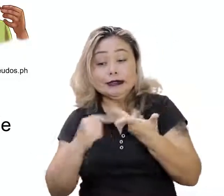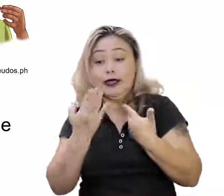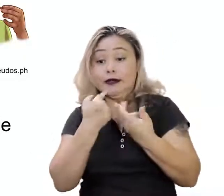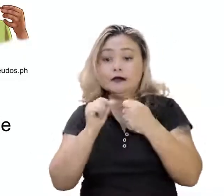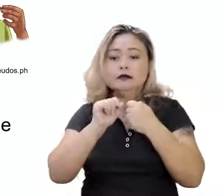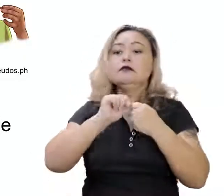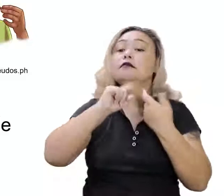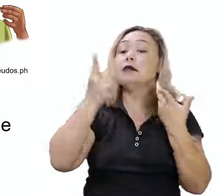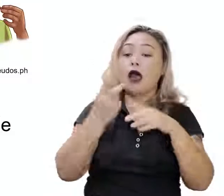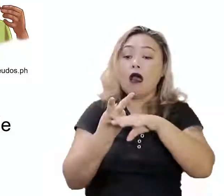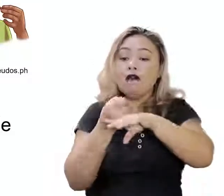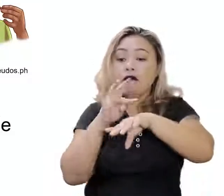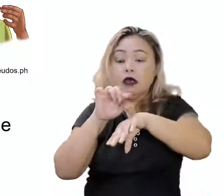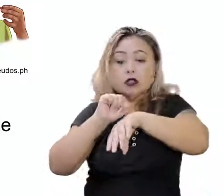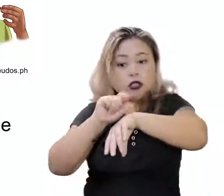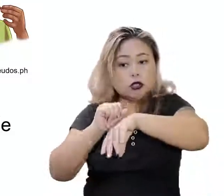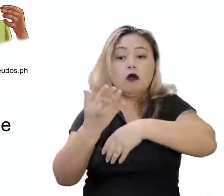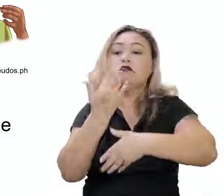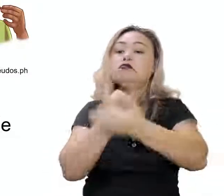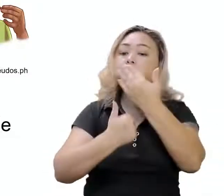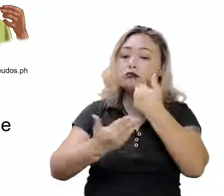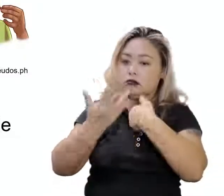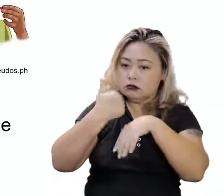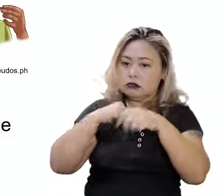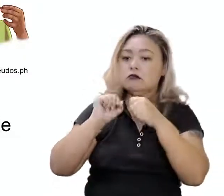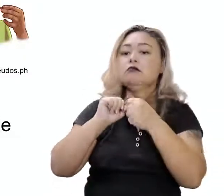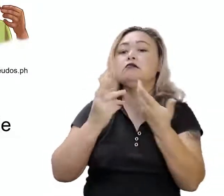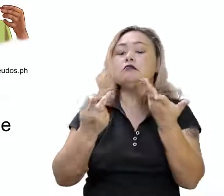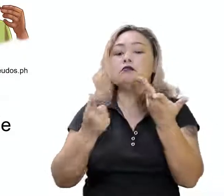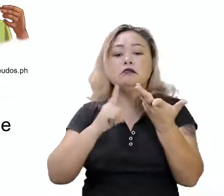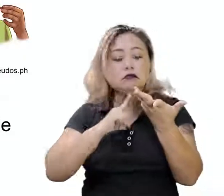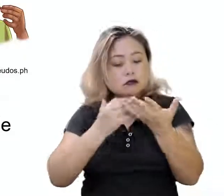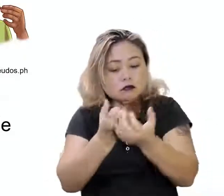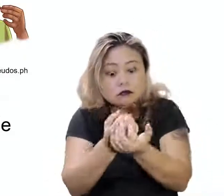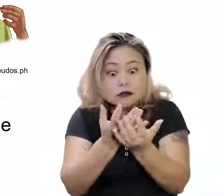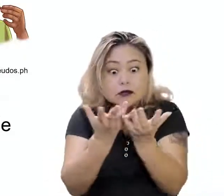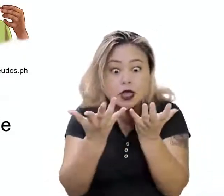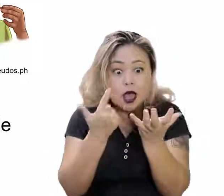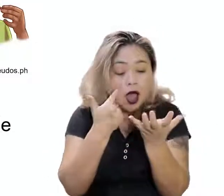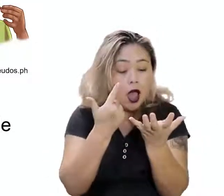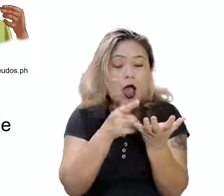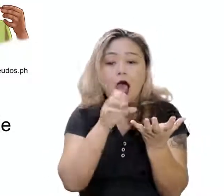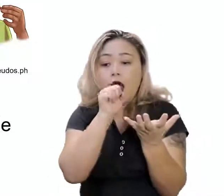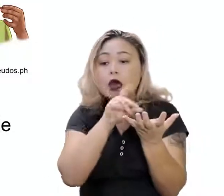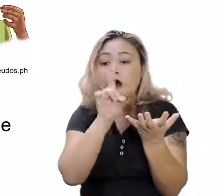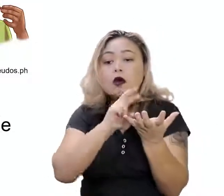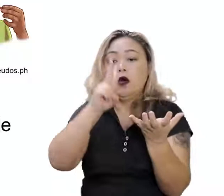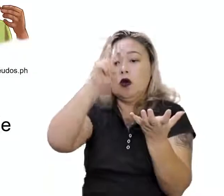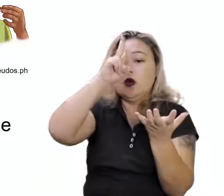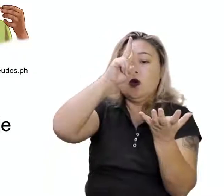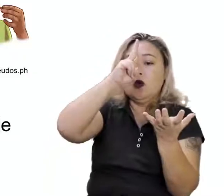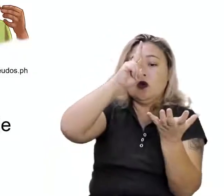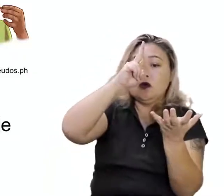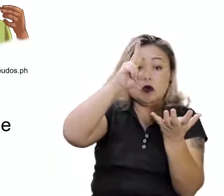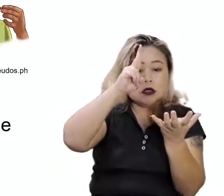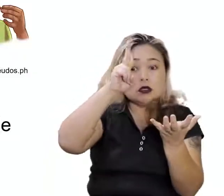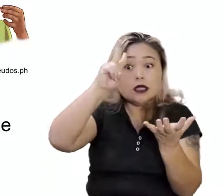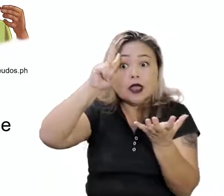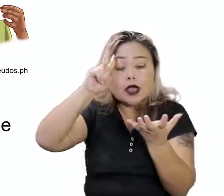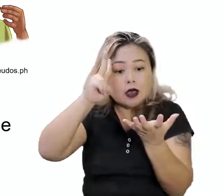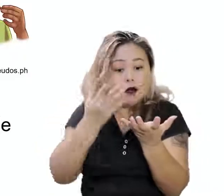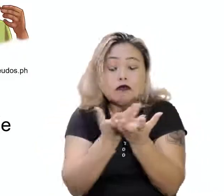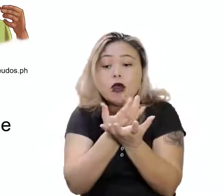os vegetais são importantes estar na nossa dieta alimentar, né? Então, quando eu pego aquele pratinho, exagerei no final de semana, segunda-feira, vou com aquele prato